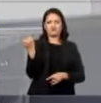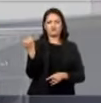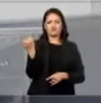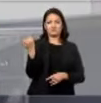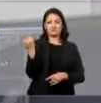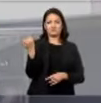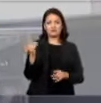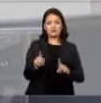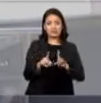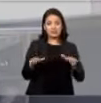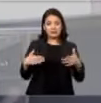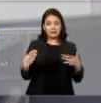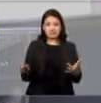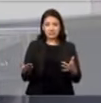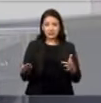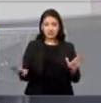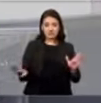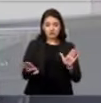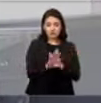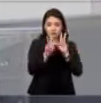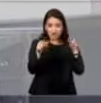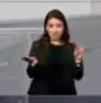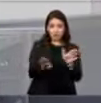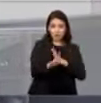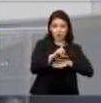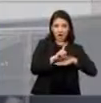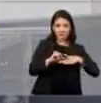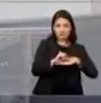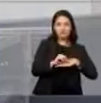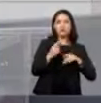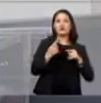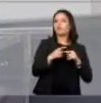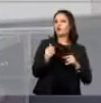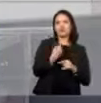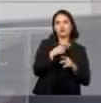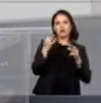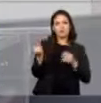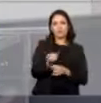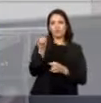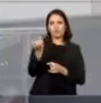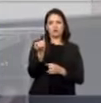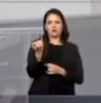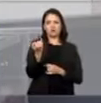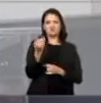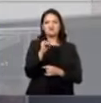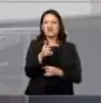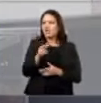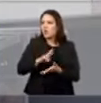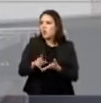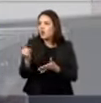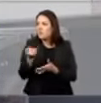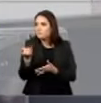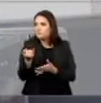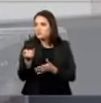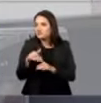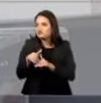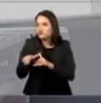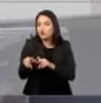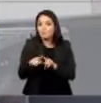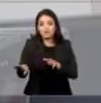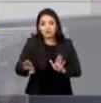Casa Civil da Presidente da República, é porque nós estamos dando importância. Não teria vindo se não fosse importante. Os assuntos mais